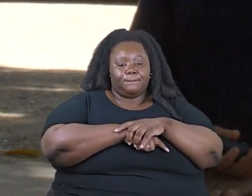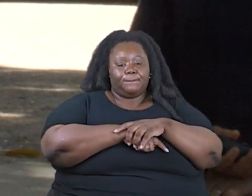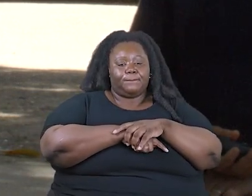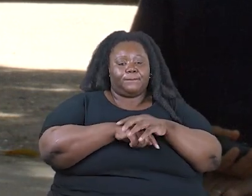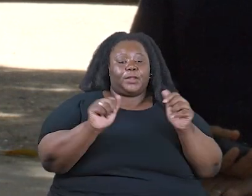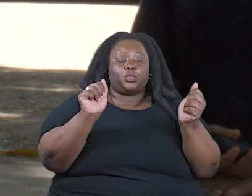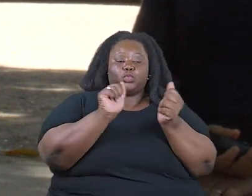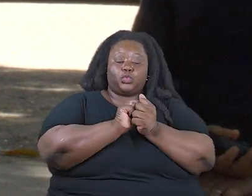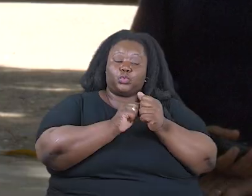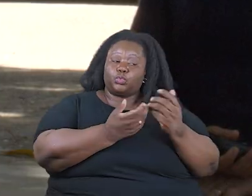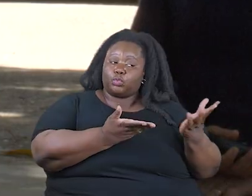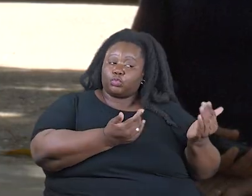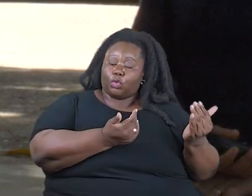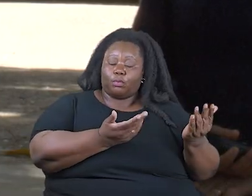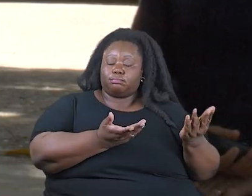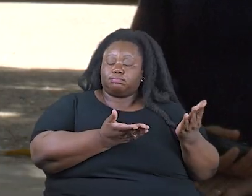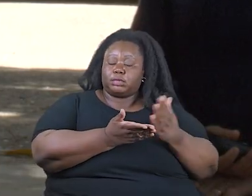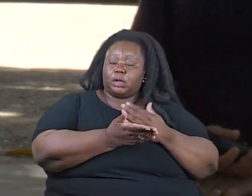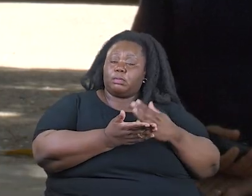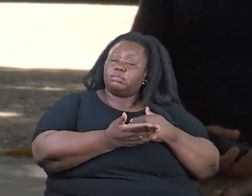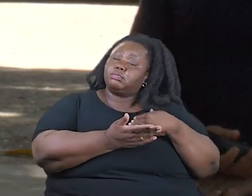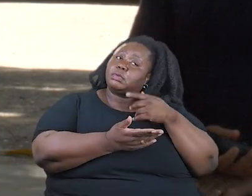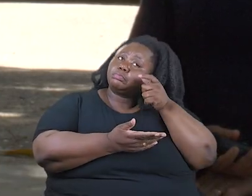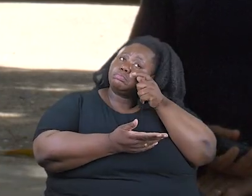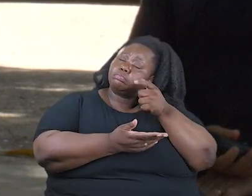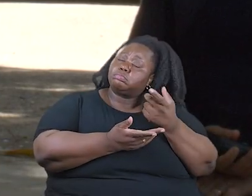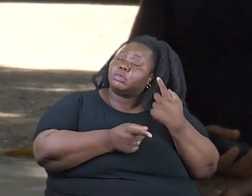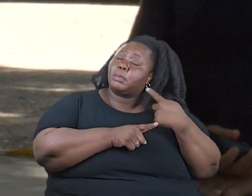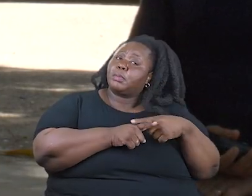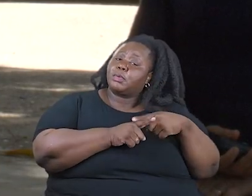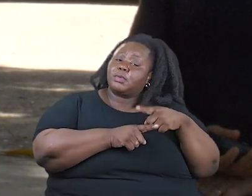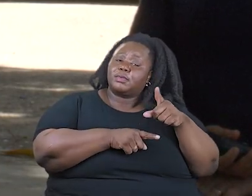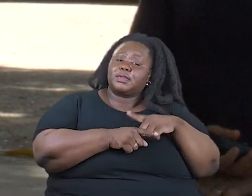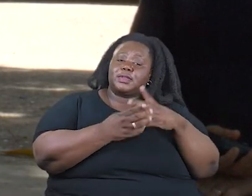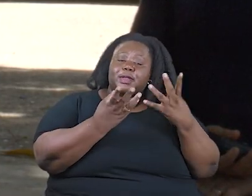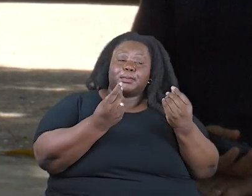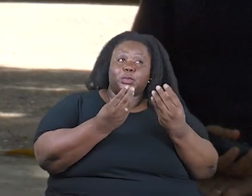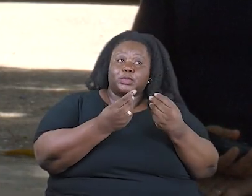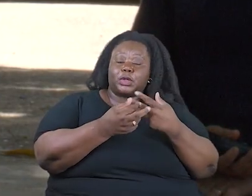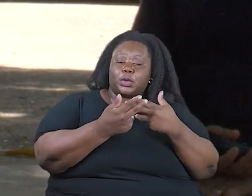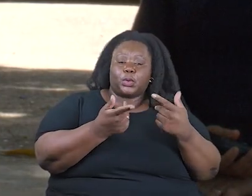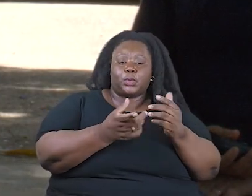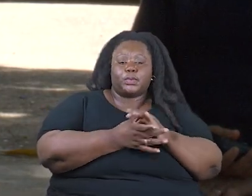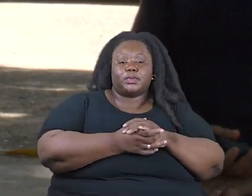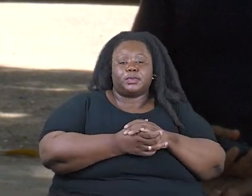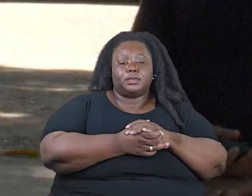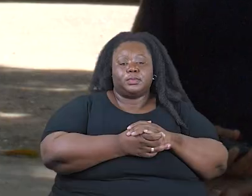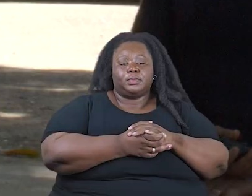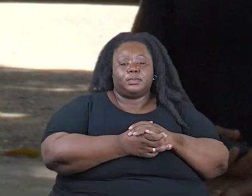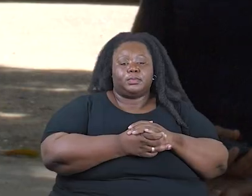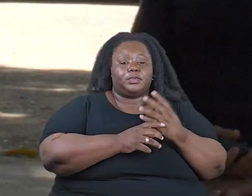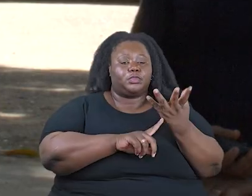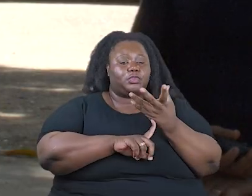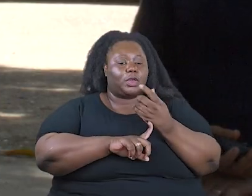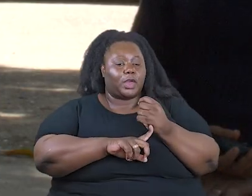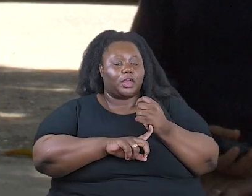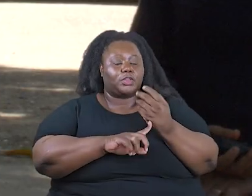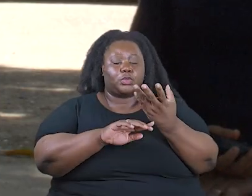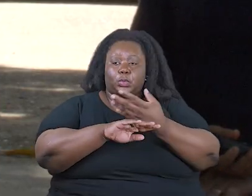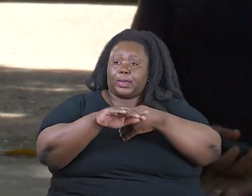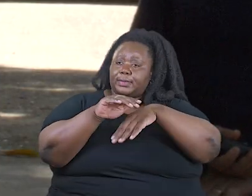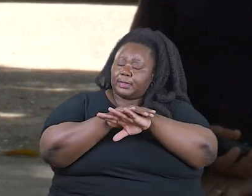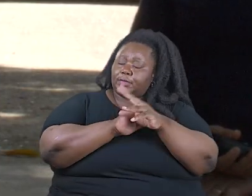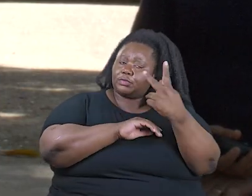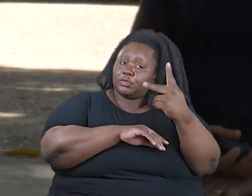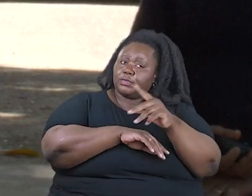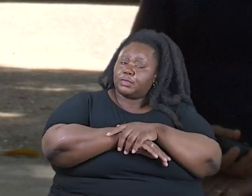junto com obras que são mais recentes. Aí fiquei curioso, assim, falei assim, nossa, vocês têm tanta coisa de arte conceitual aqui